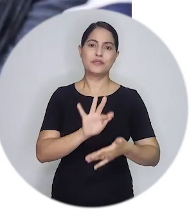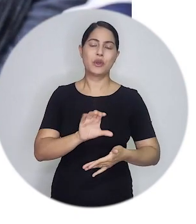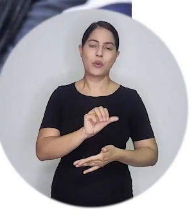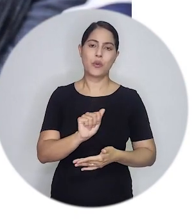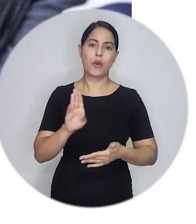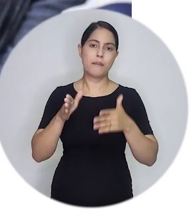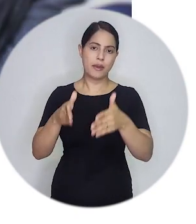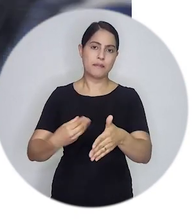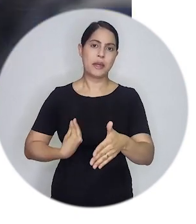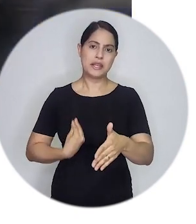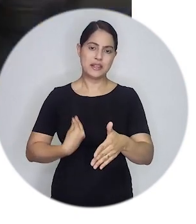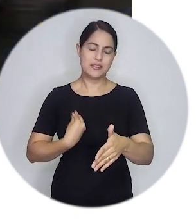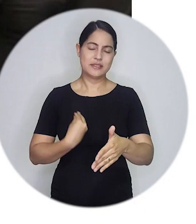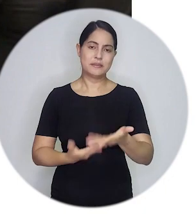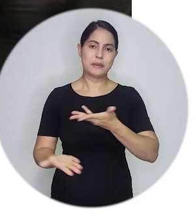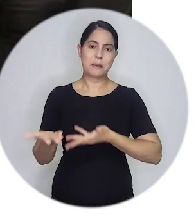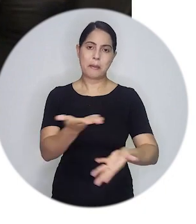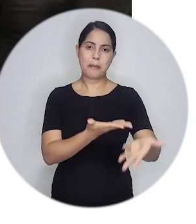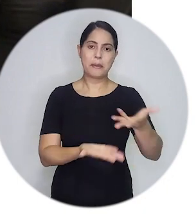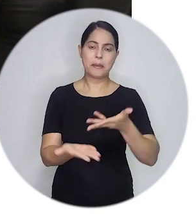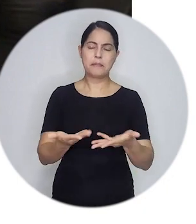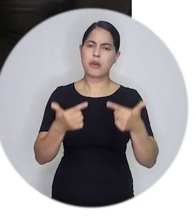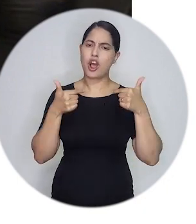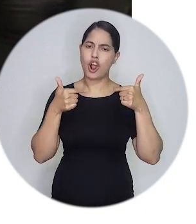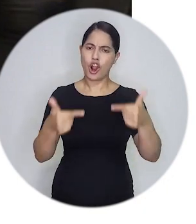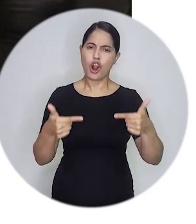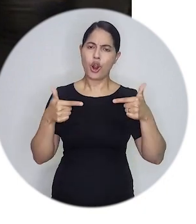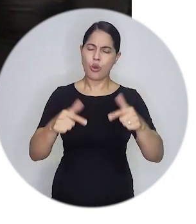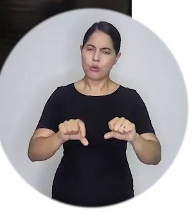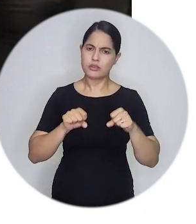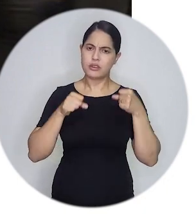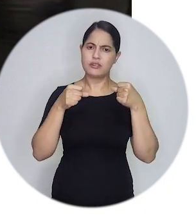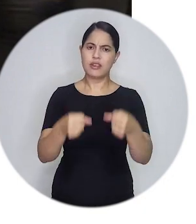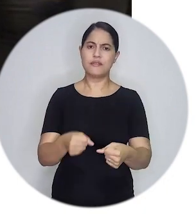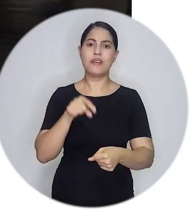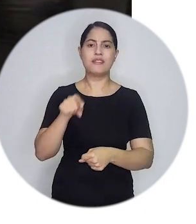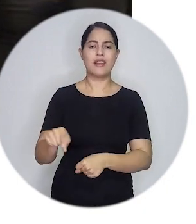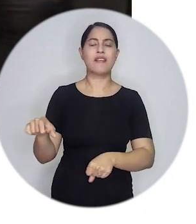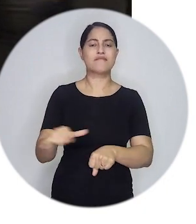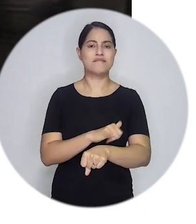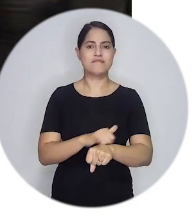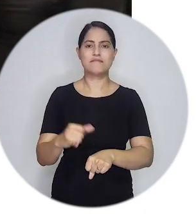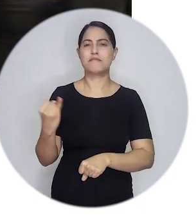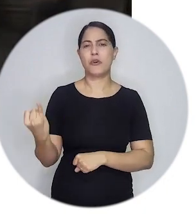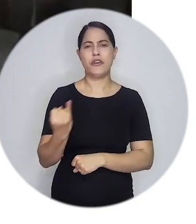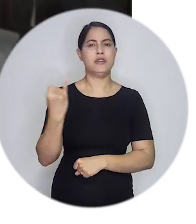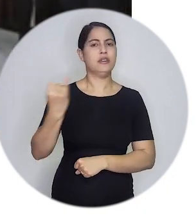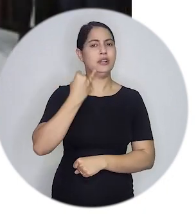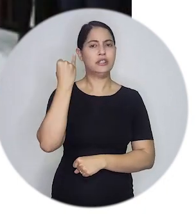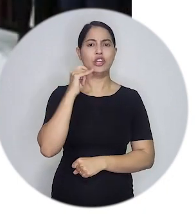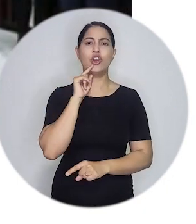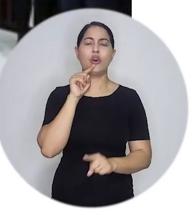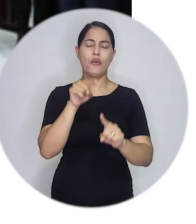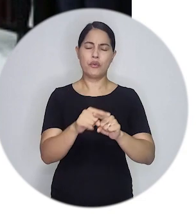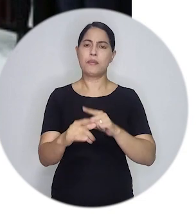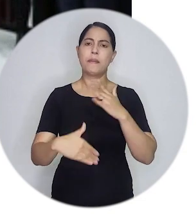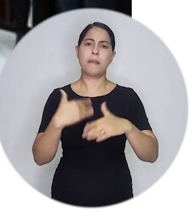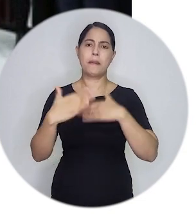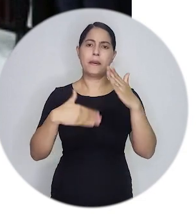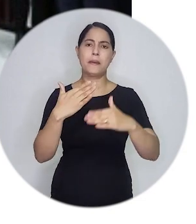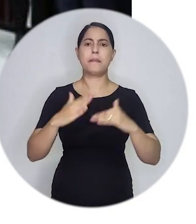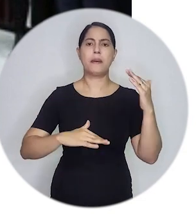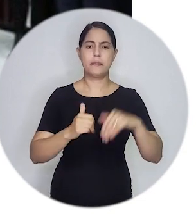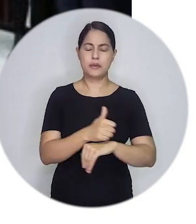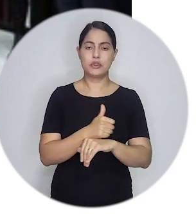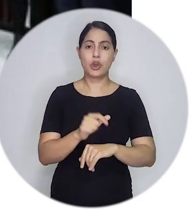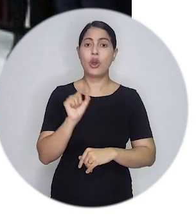da OAB Nacional, a presença do Conselho Federal, especialmente na luta, na defesa, na preservação dessa ferramenta